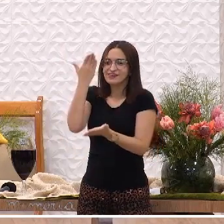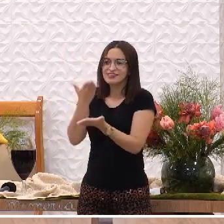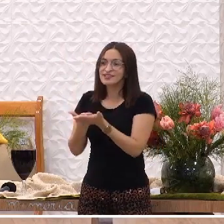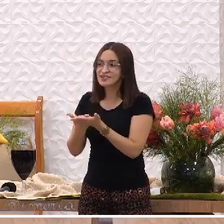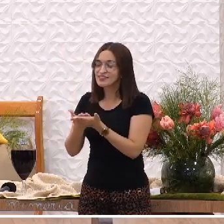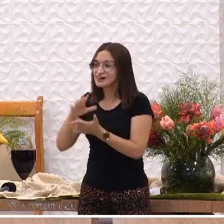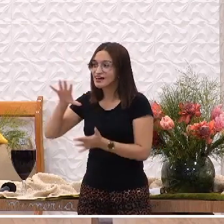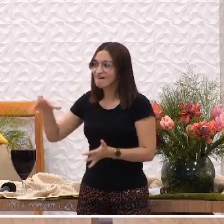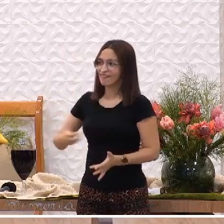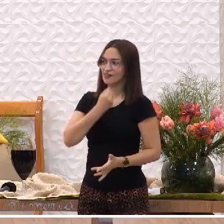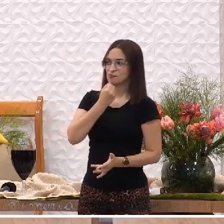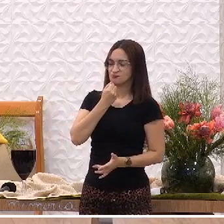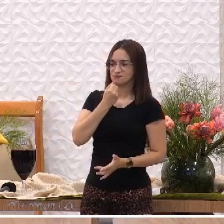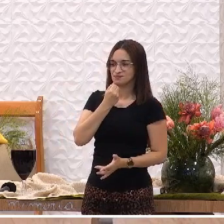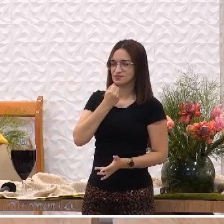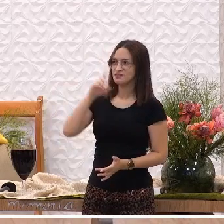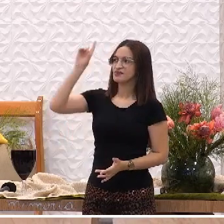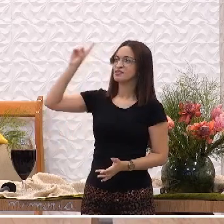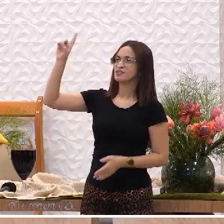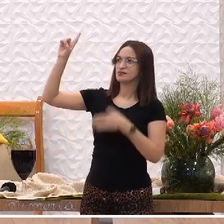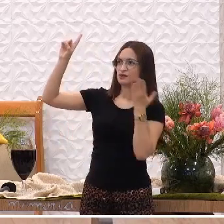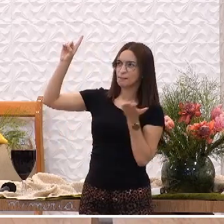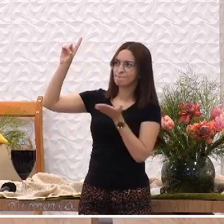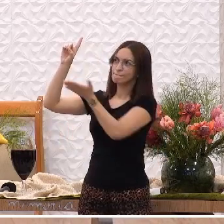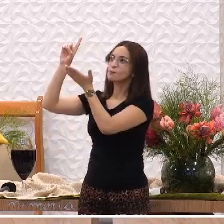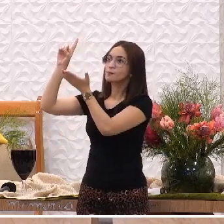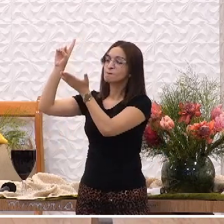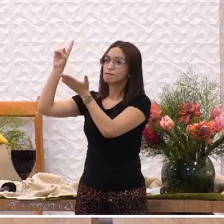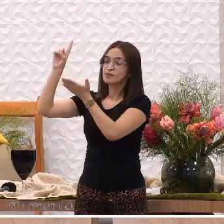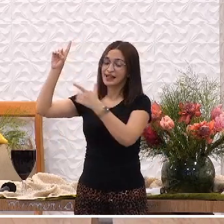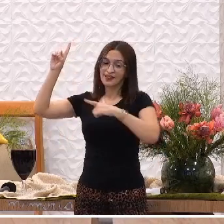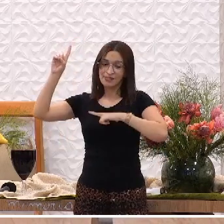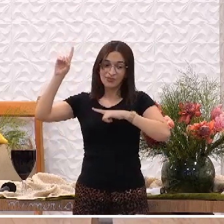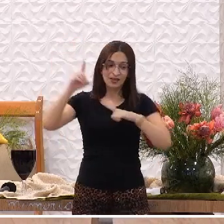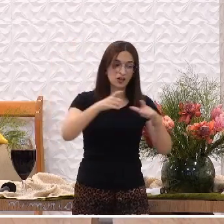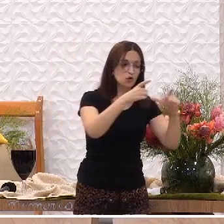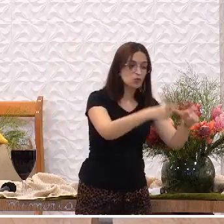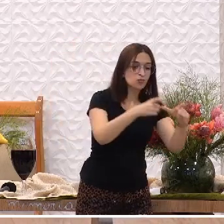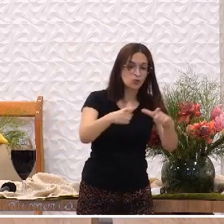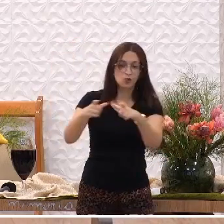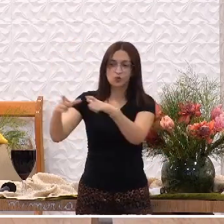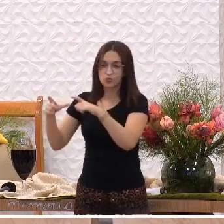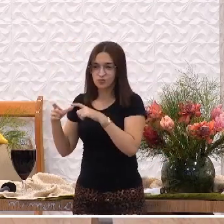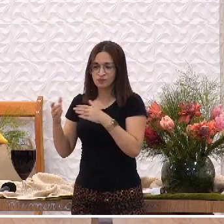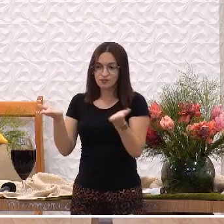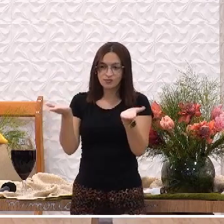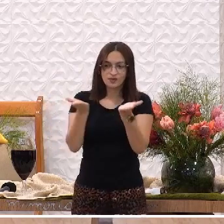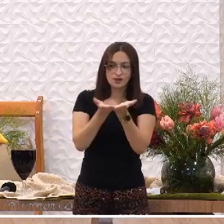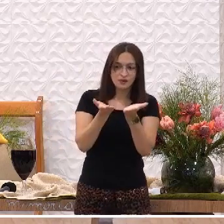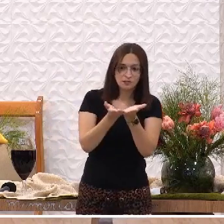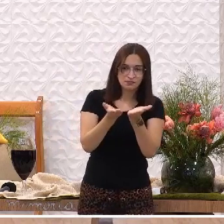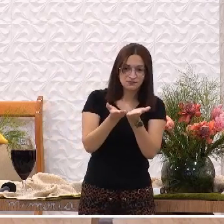obra exclusivamente de Deus. Enquanto que existem outros grupos protestantes que são sinergistas, ou seja, eles